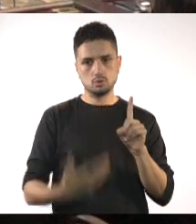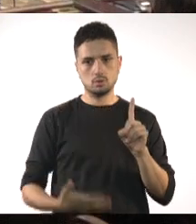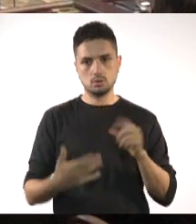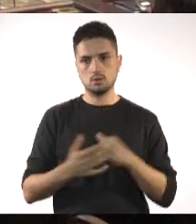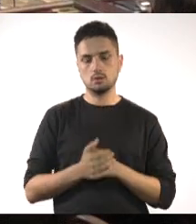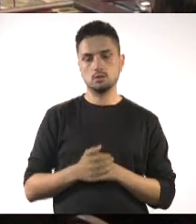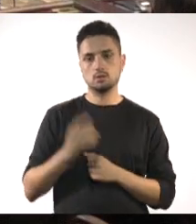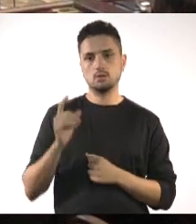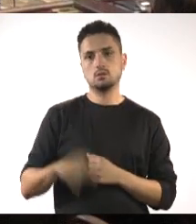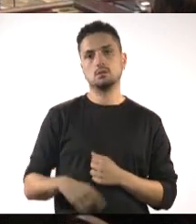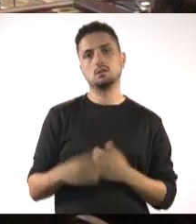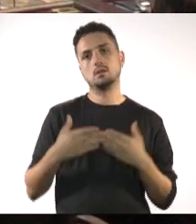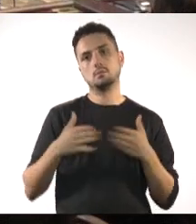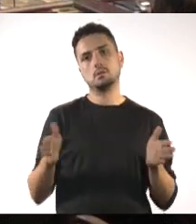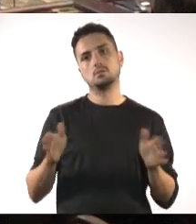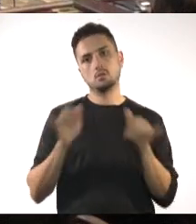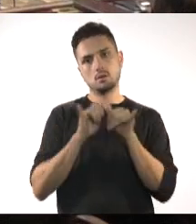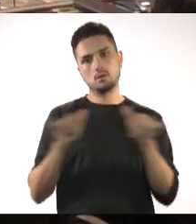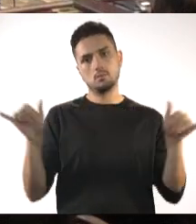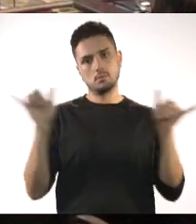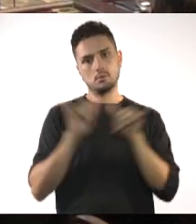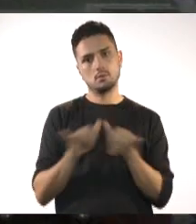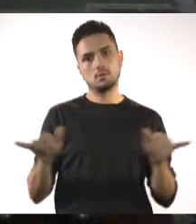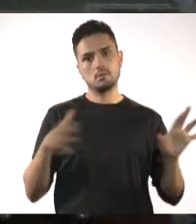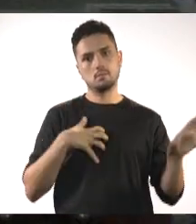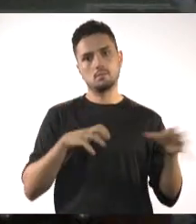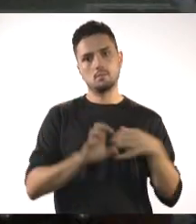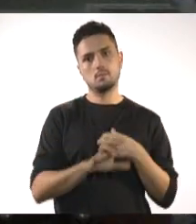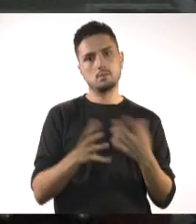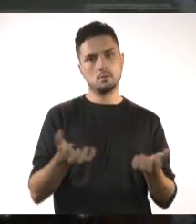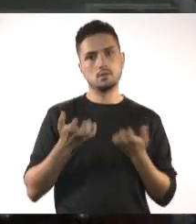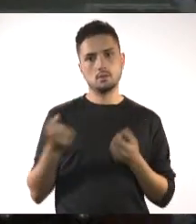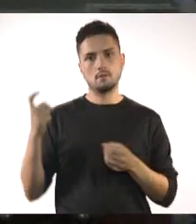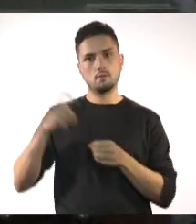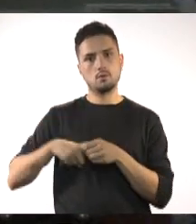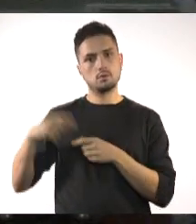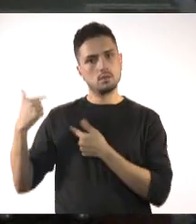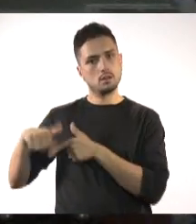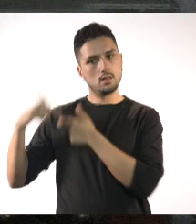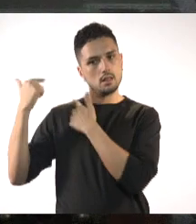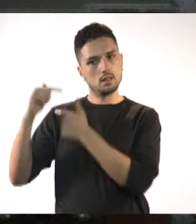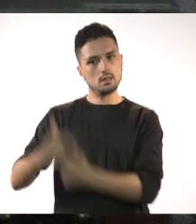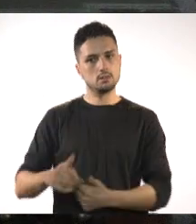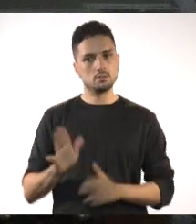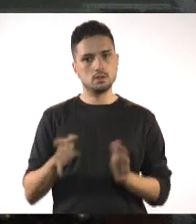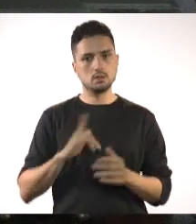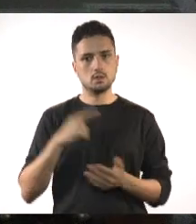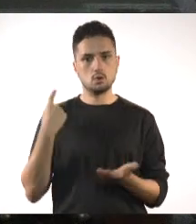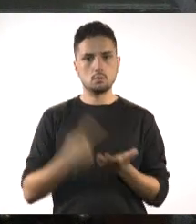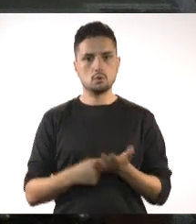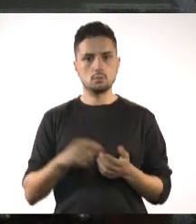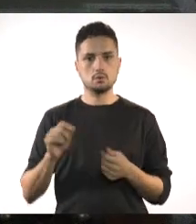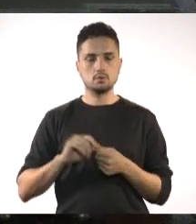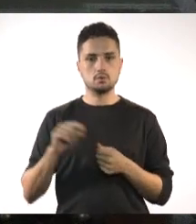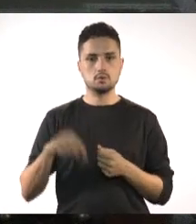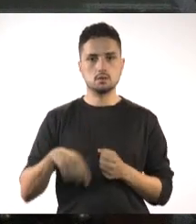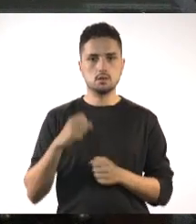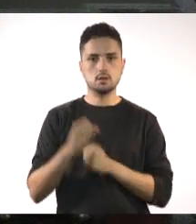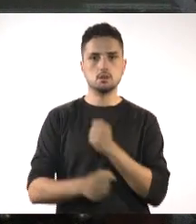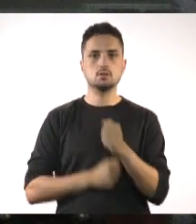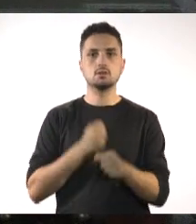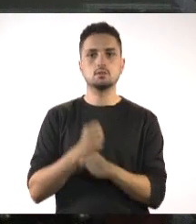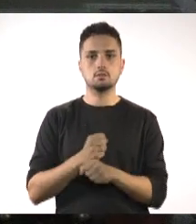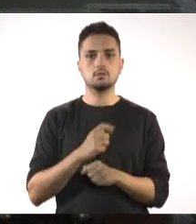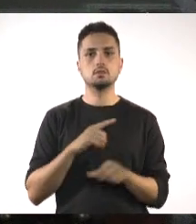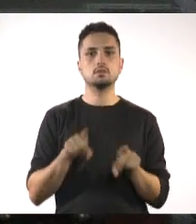da campanha da fraternidade. E nós queremos resgatar essa tradição aqui para casa. Já temos o compromisso de fazer no próximo ano,